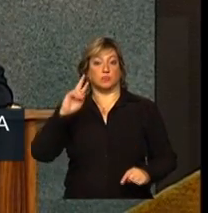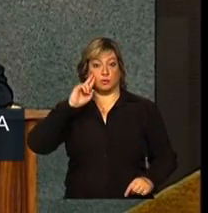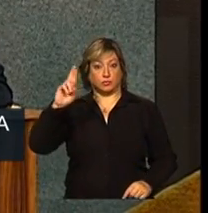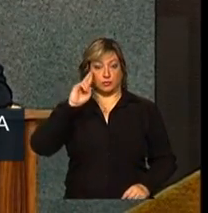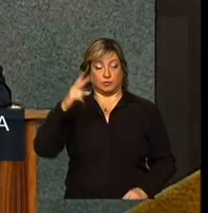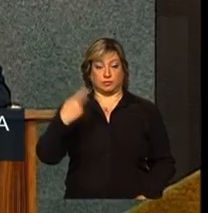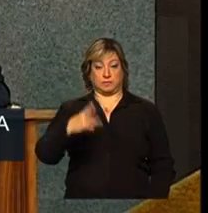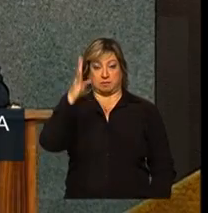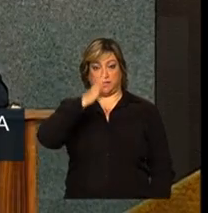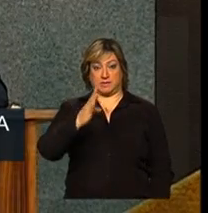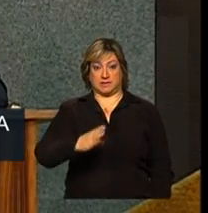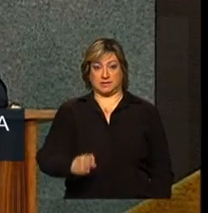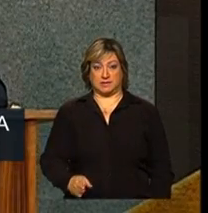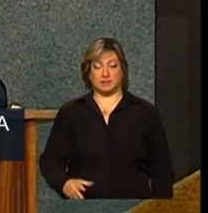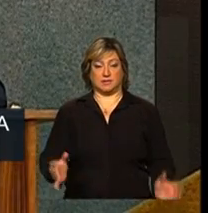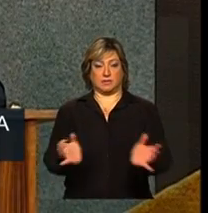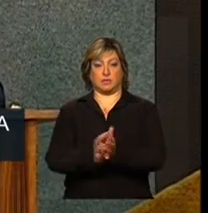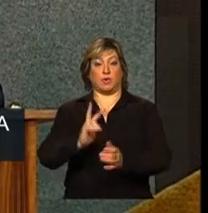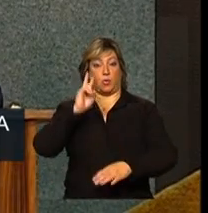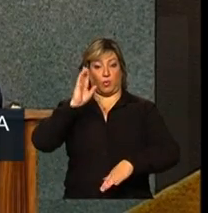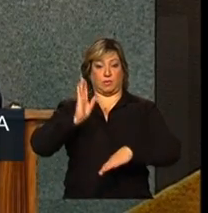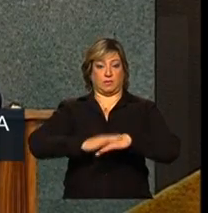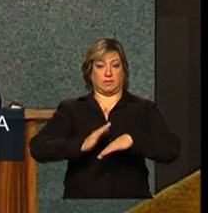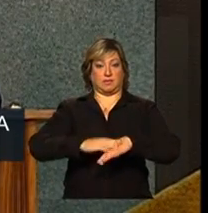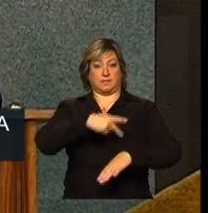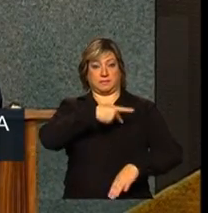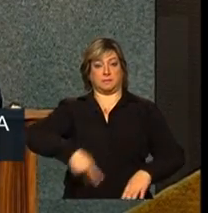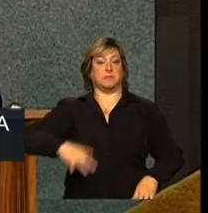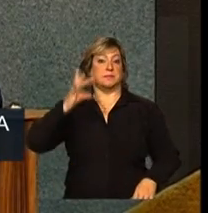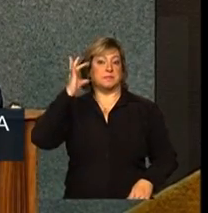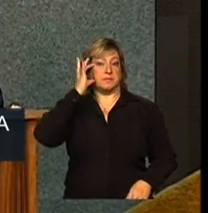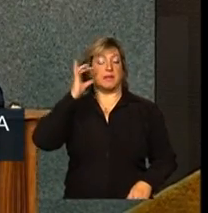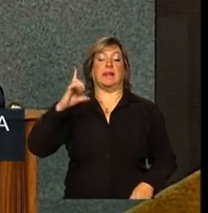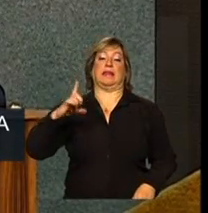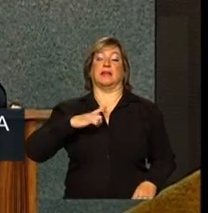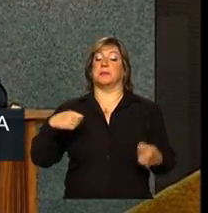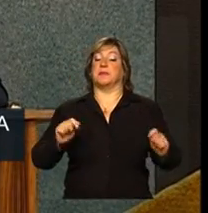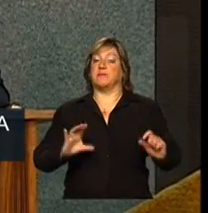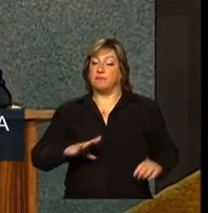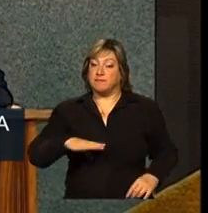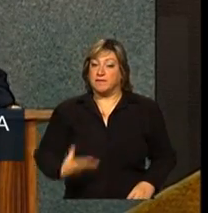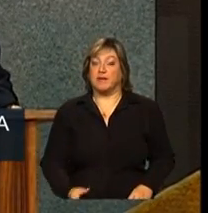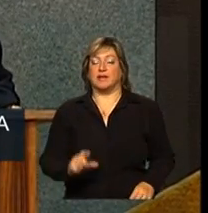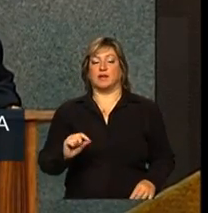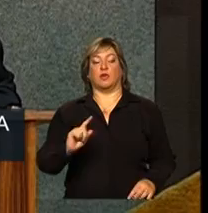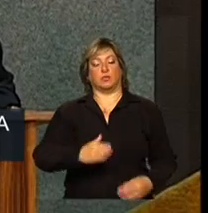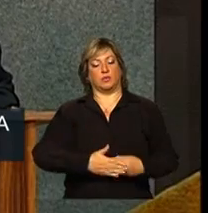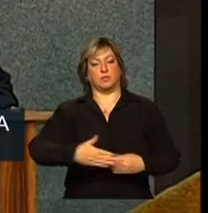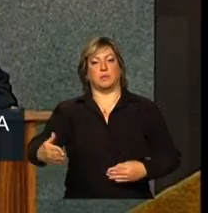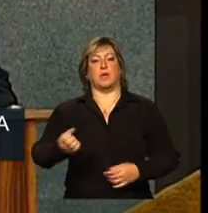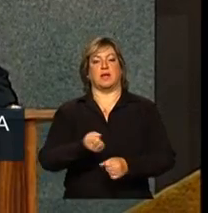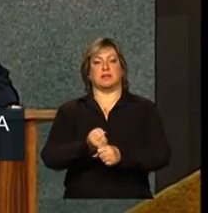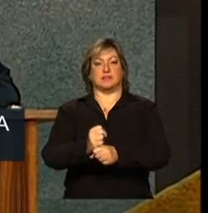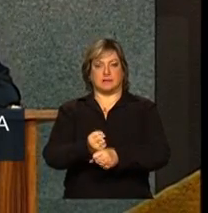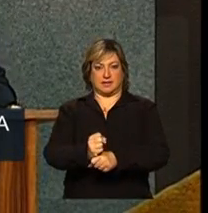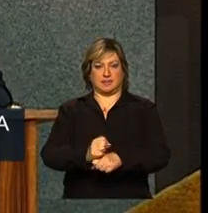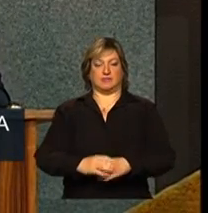dirigentes brasileiros, liderados pela presidenta Dilma Rousseff, têm que enfrentar nos próximos anos.